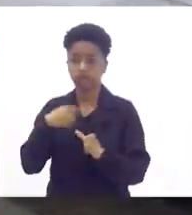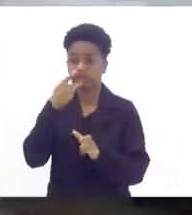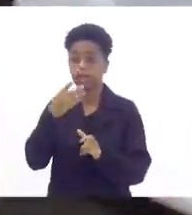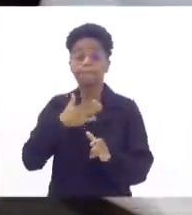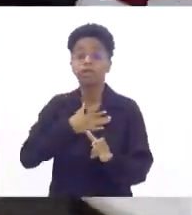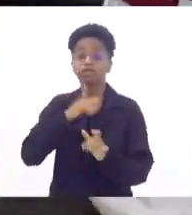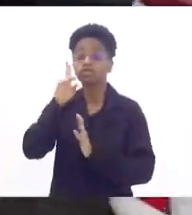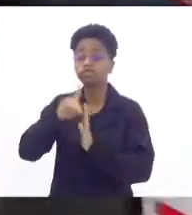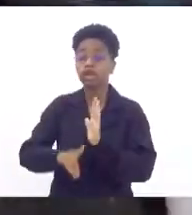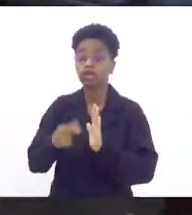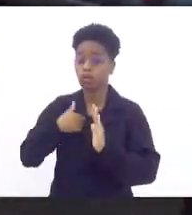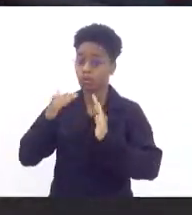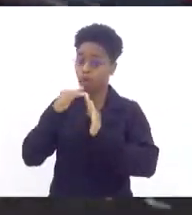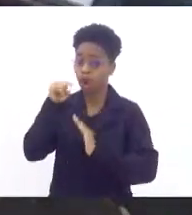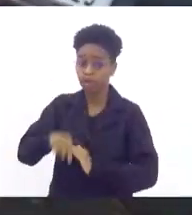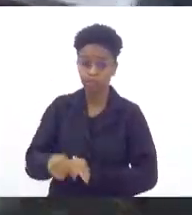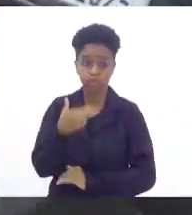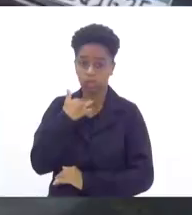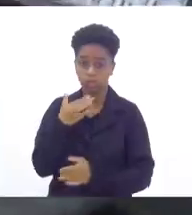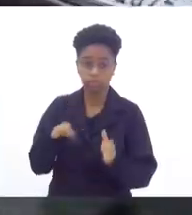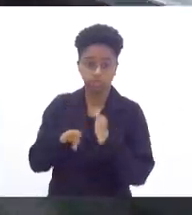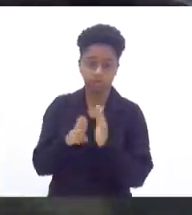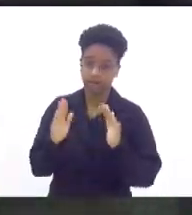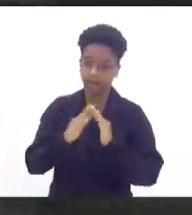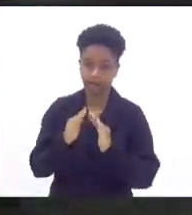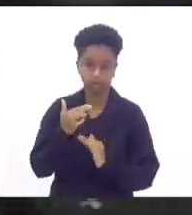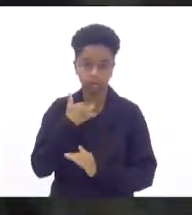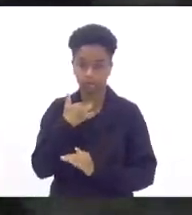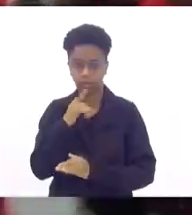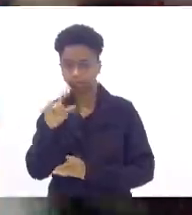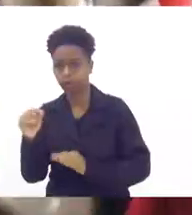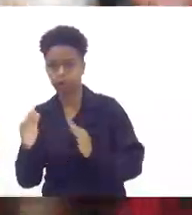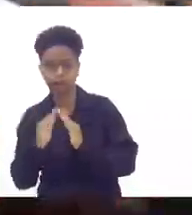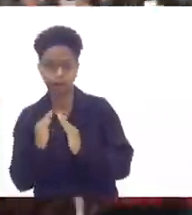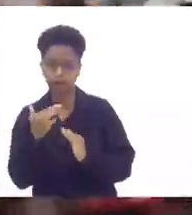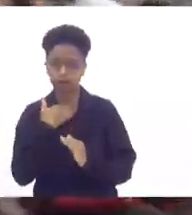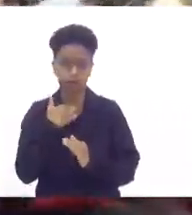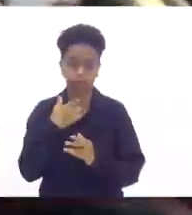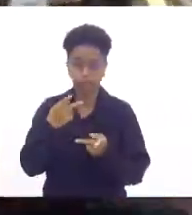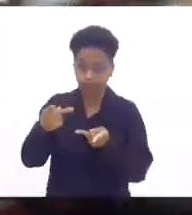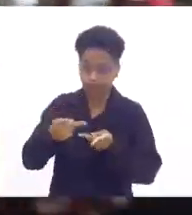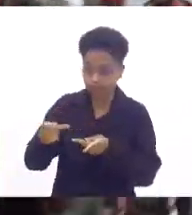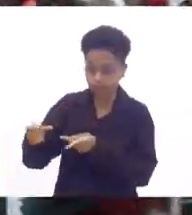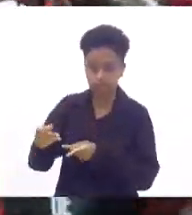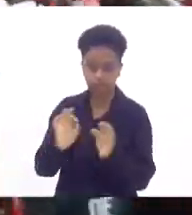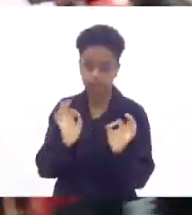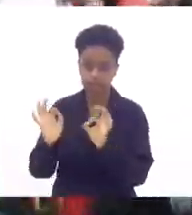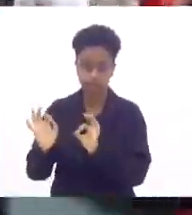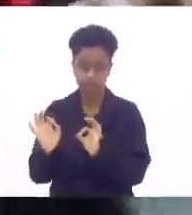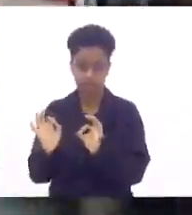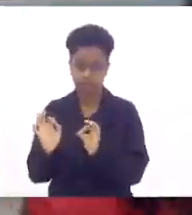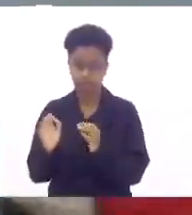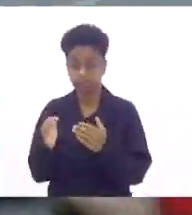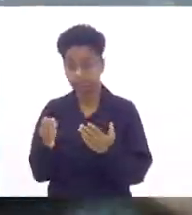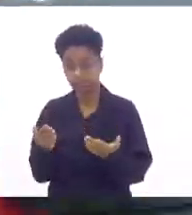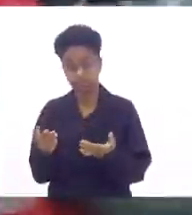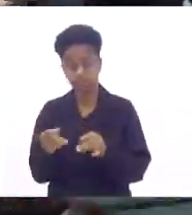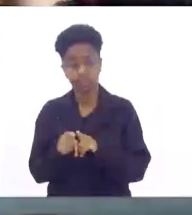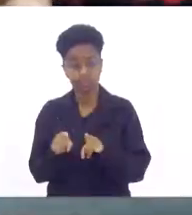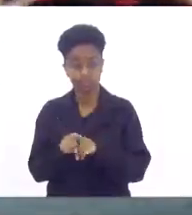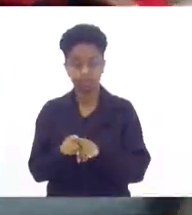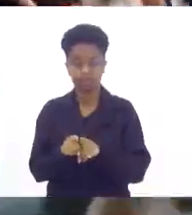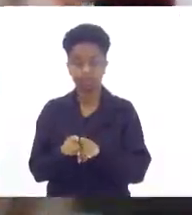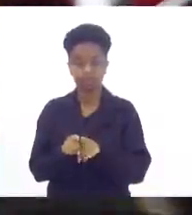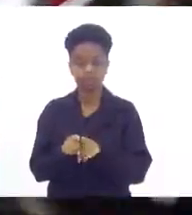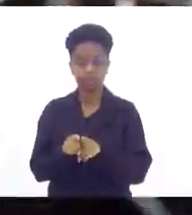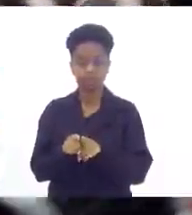de ir e vir que mora aqui eu não posso chegar em casa eu não posso sair de casa não posso receber visita né e fora fala-se